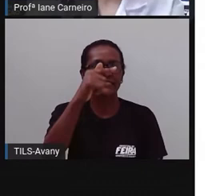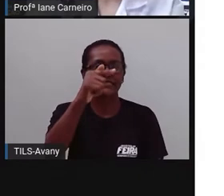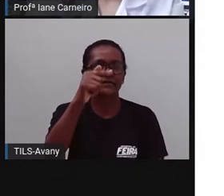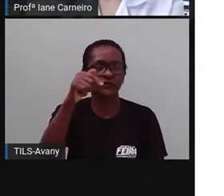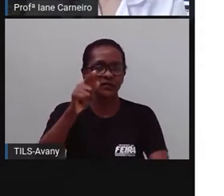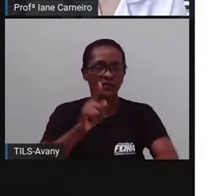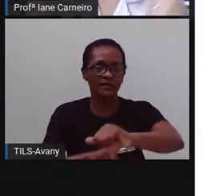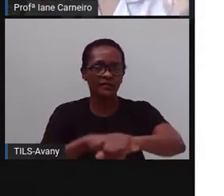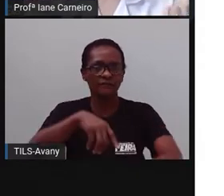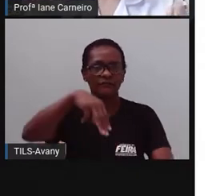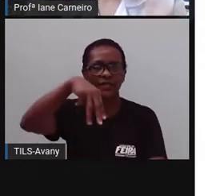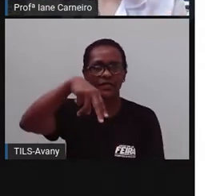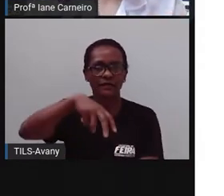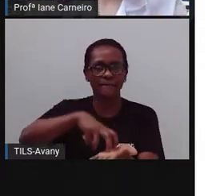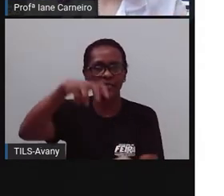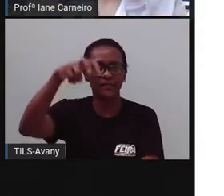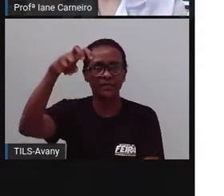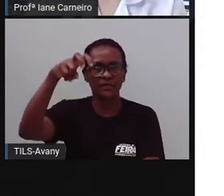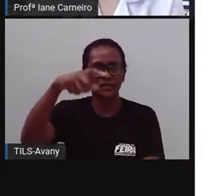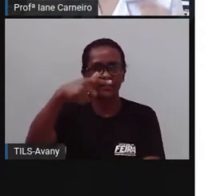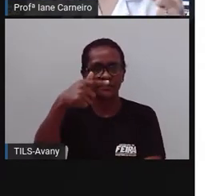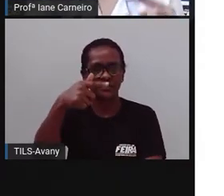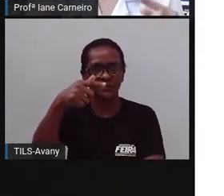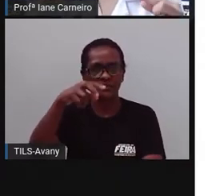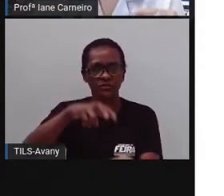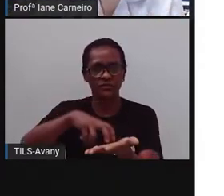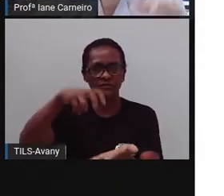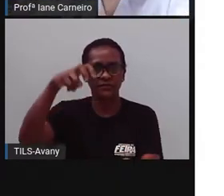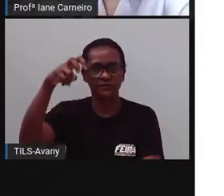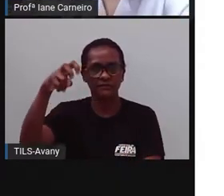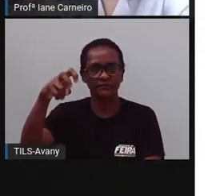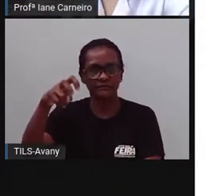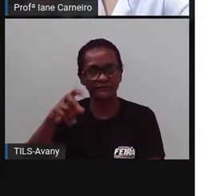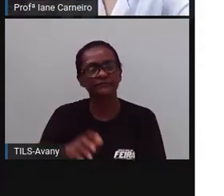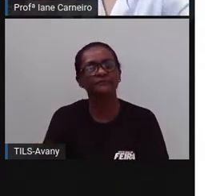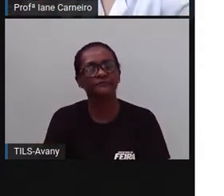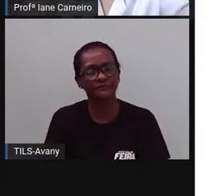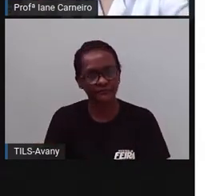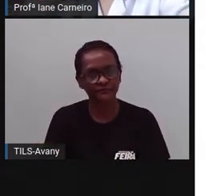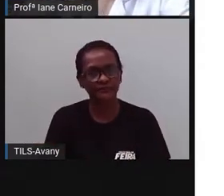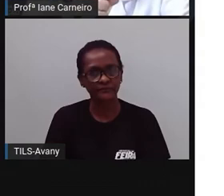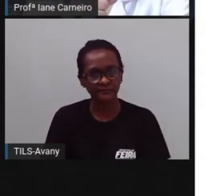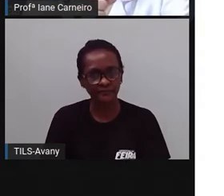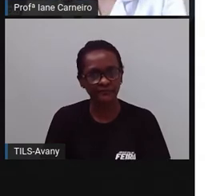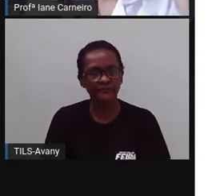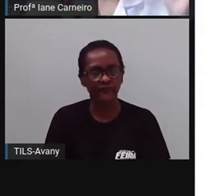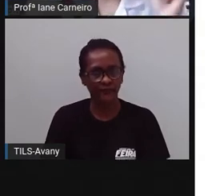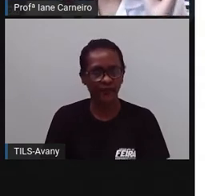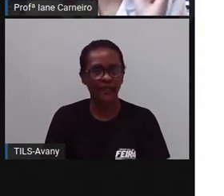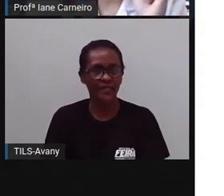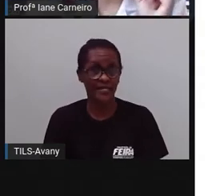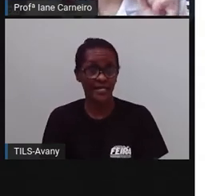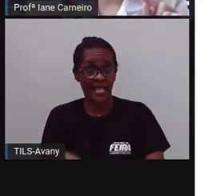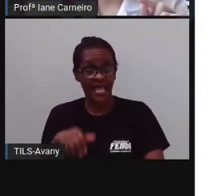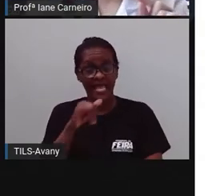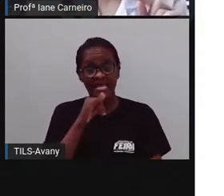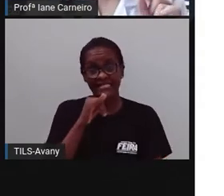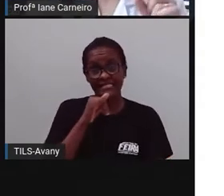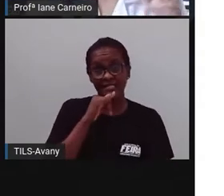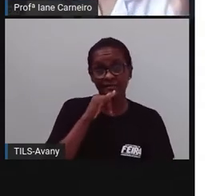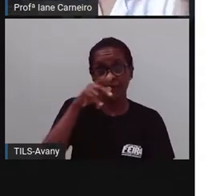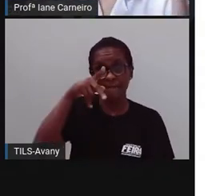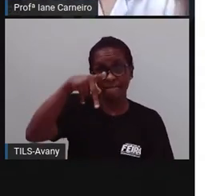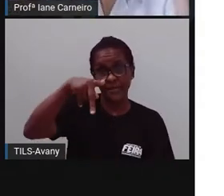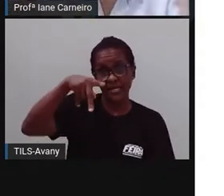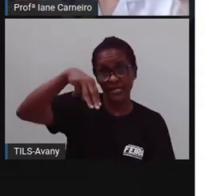dizendo qual vai ser o horário é só lembra que a próxima explicou para vocês que têm 7 horas da manhã e sete horas da noite tá então um PM